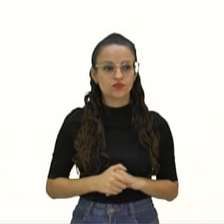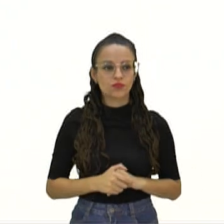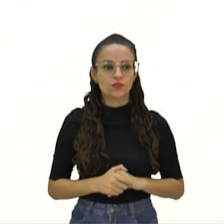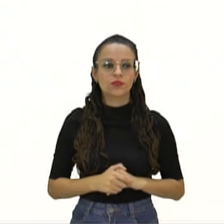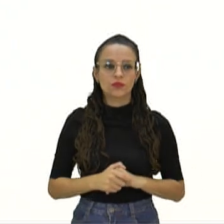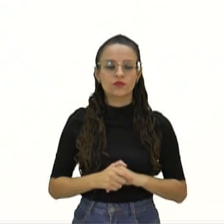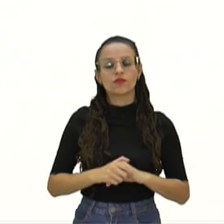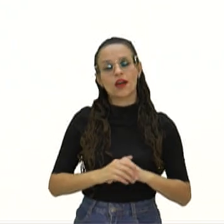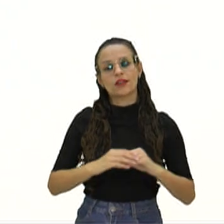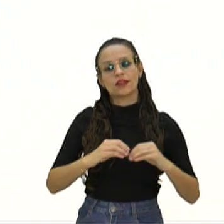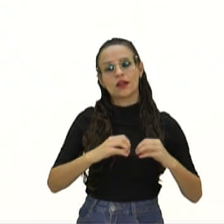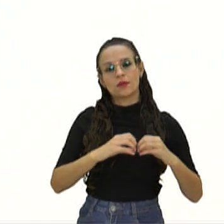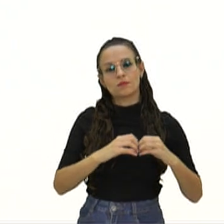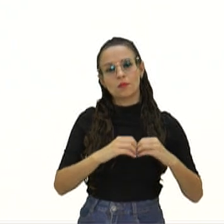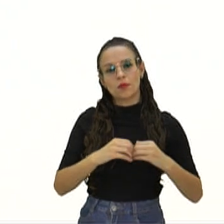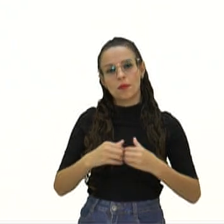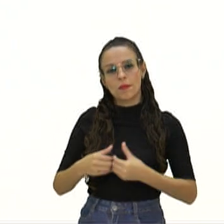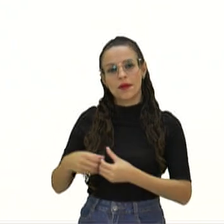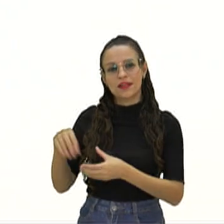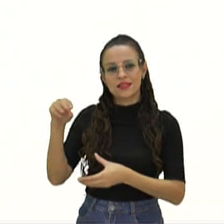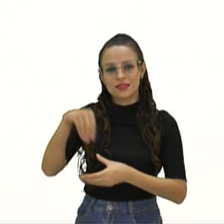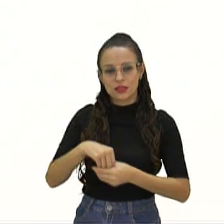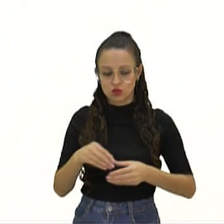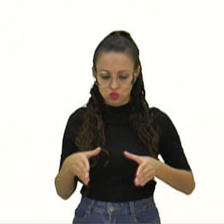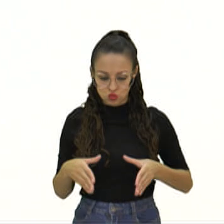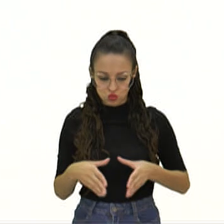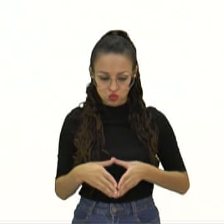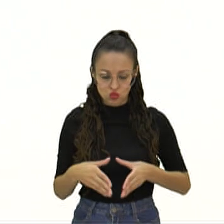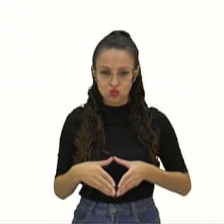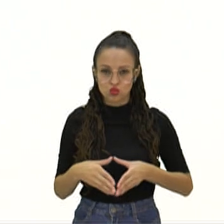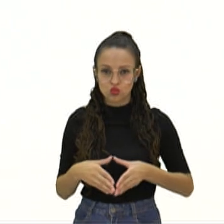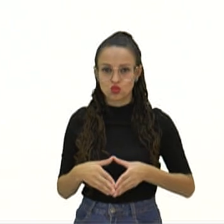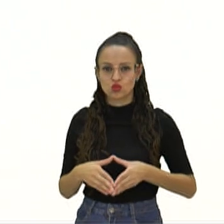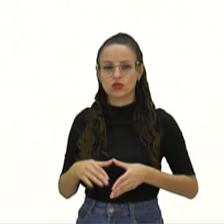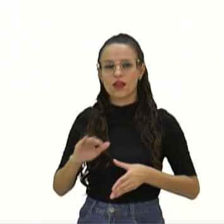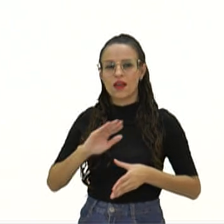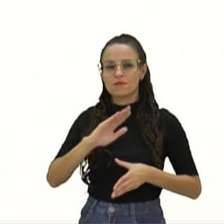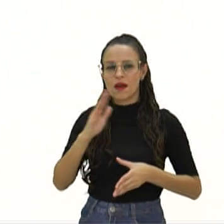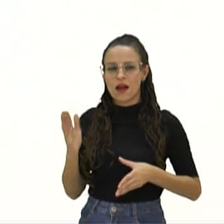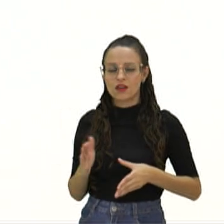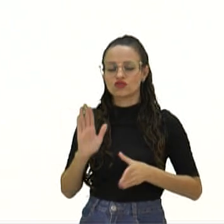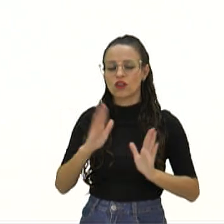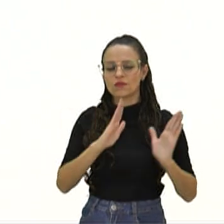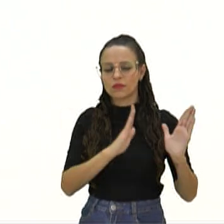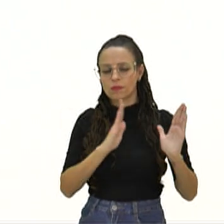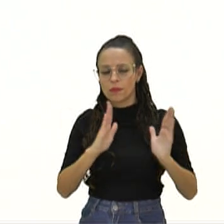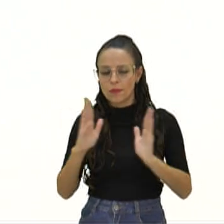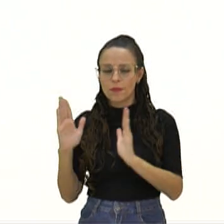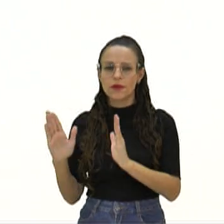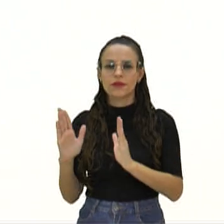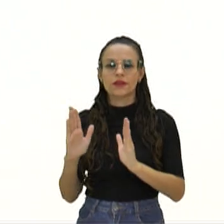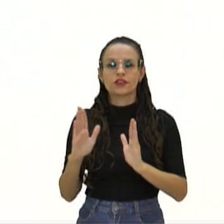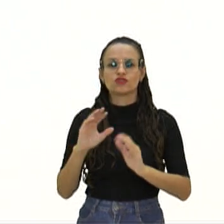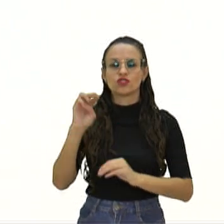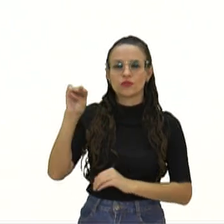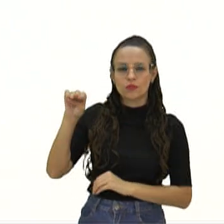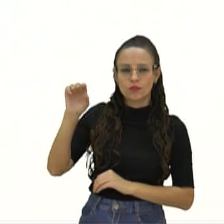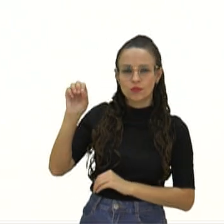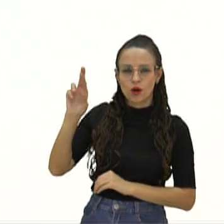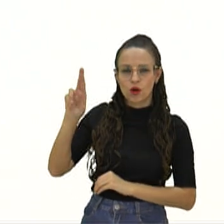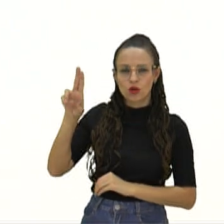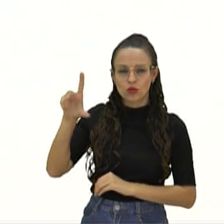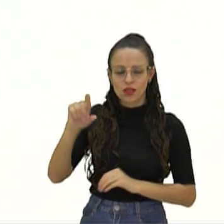vai caminhando até o útero, né, passando os estágios lá que a gente já estudou de mórula, né,